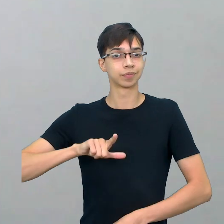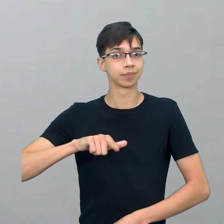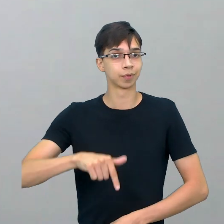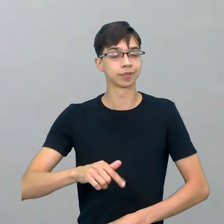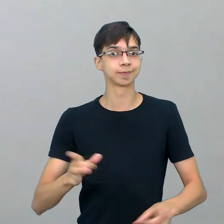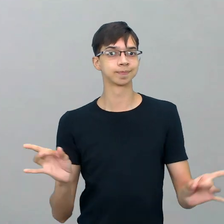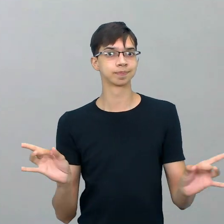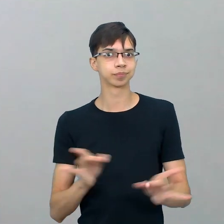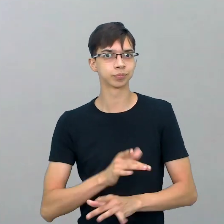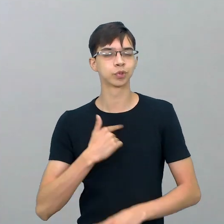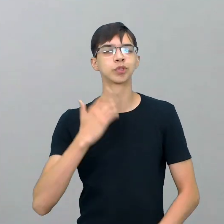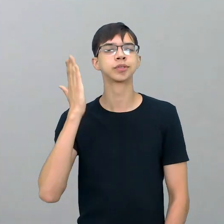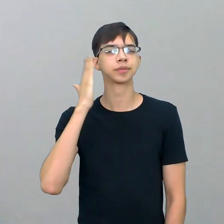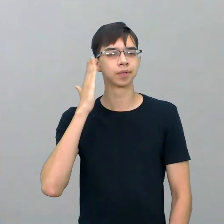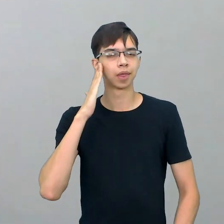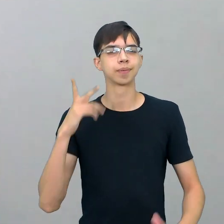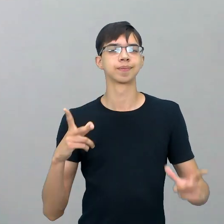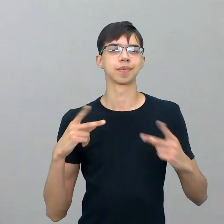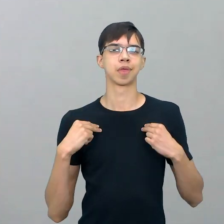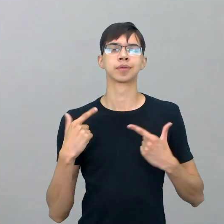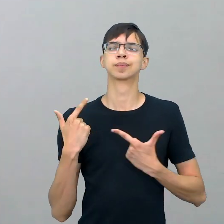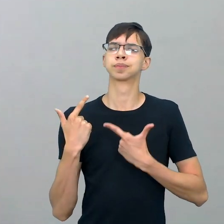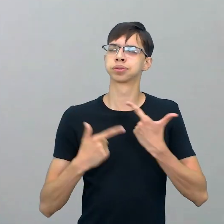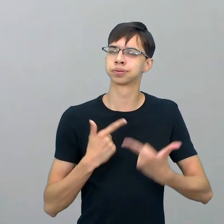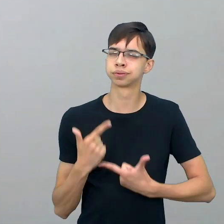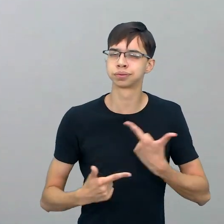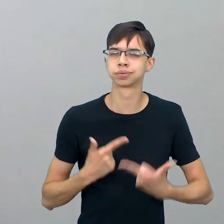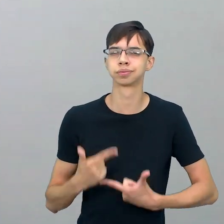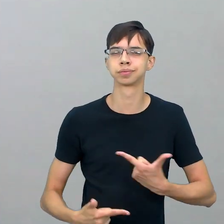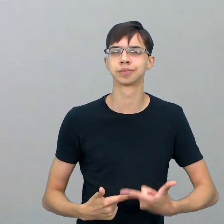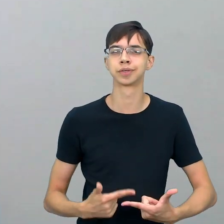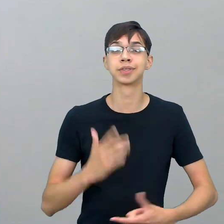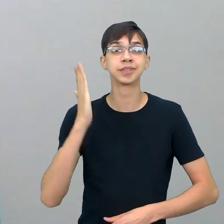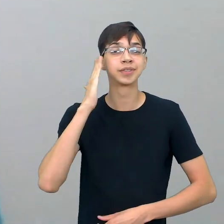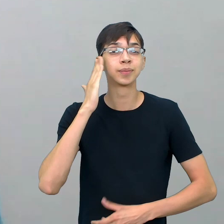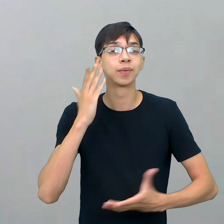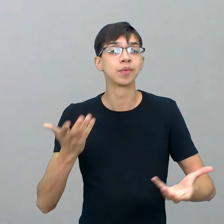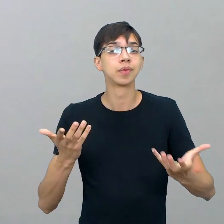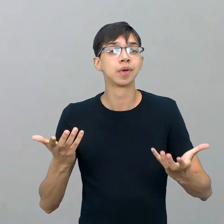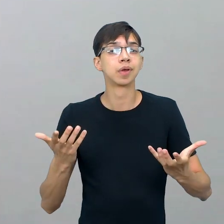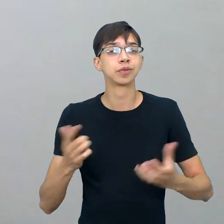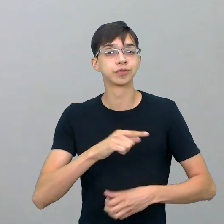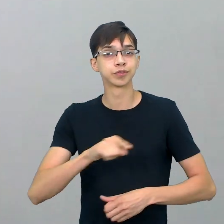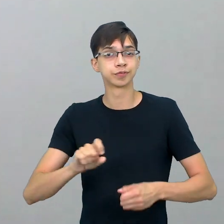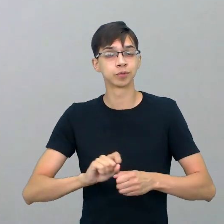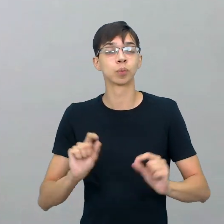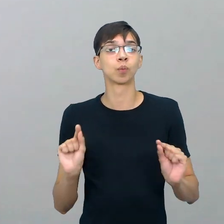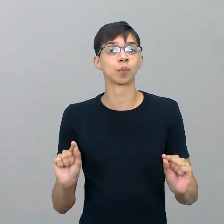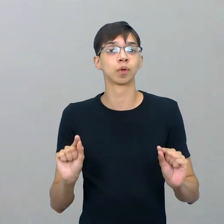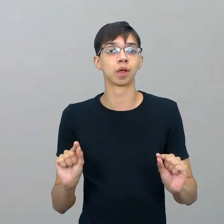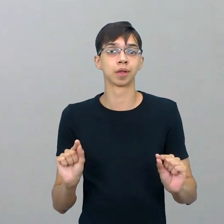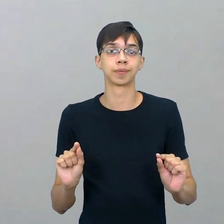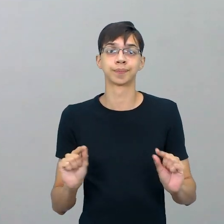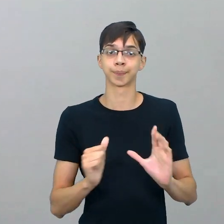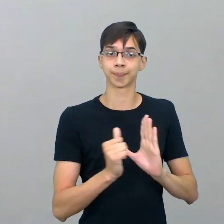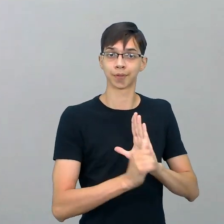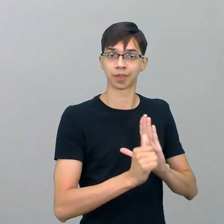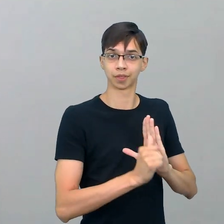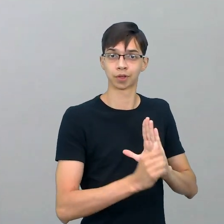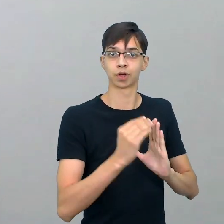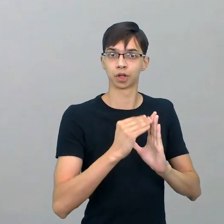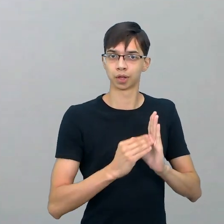gente merece, que a gente tem trabalhado muito. E eu quero saber, então, o que vocês têm feito. Coloquem lá nos nossos Padlets para a gente